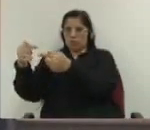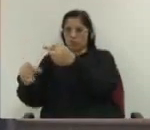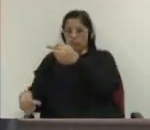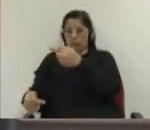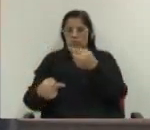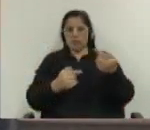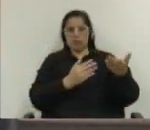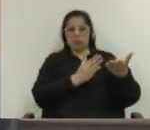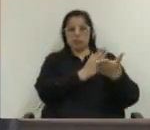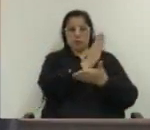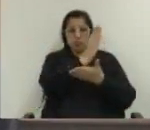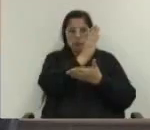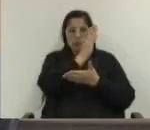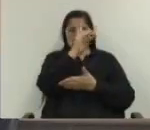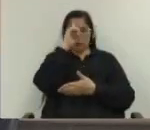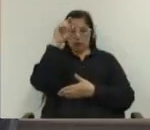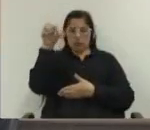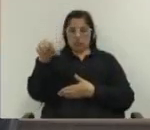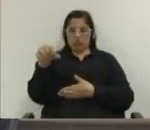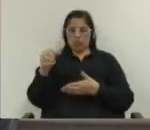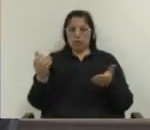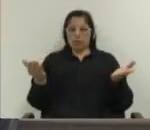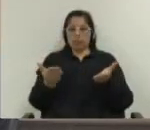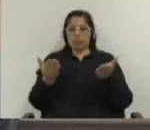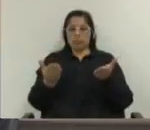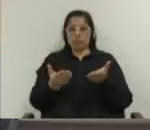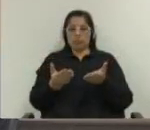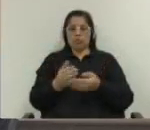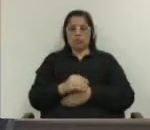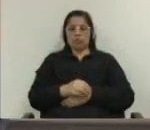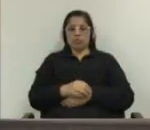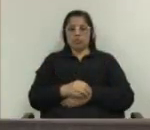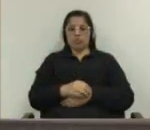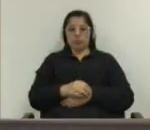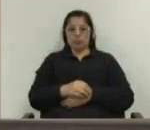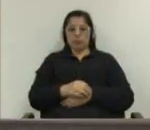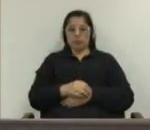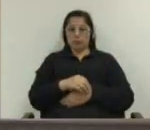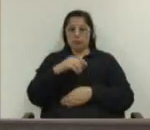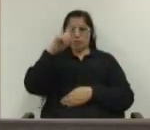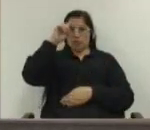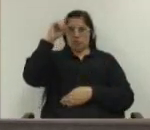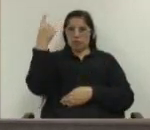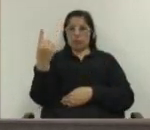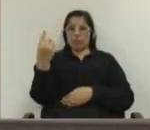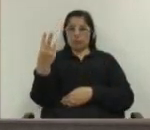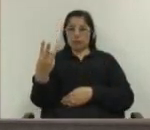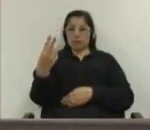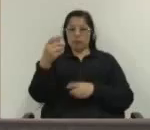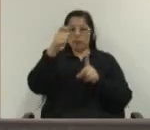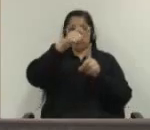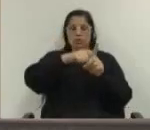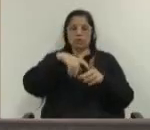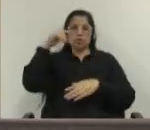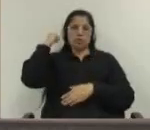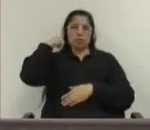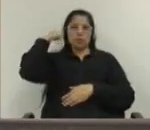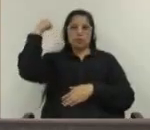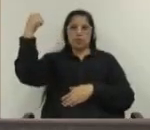9/4 de 2015. Passaremos agora para a apreciação da ata do dia 13/4. Está em